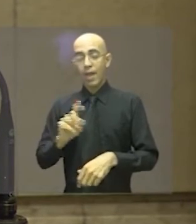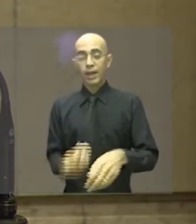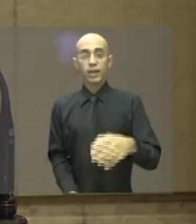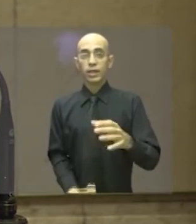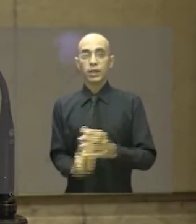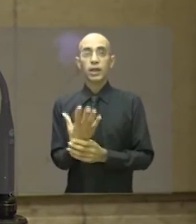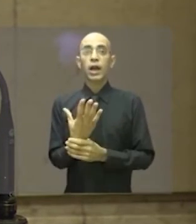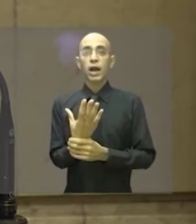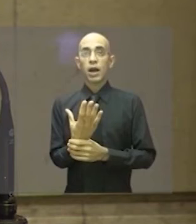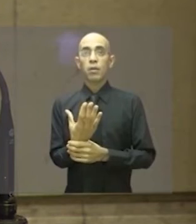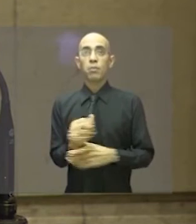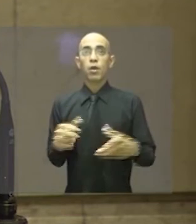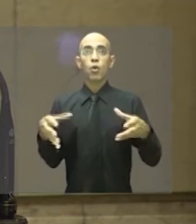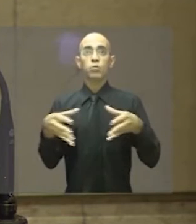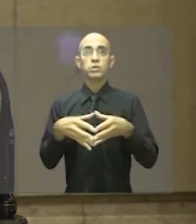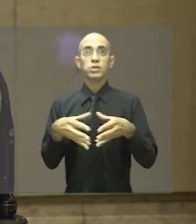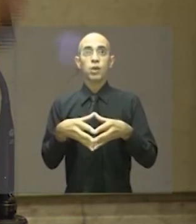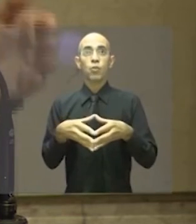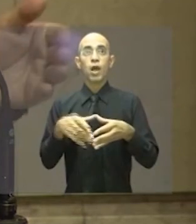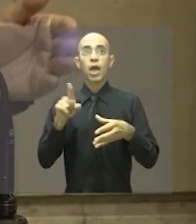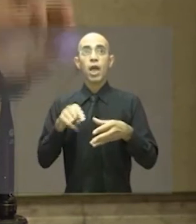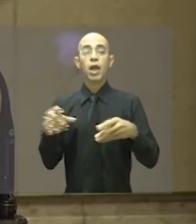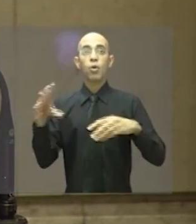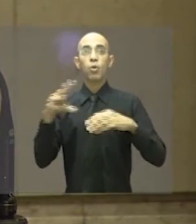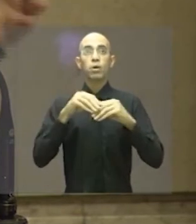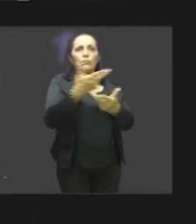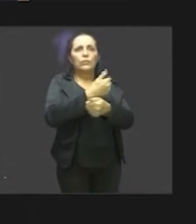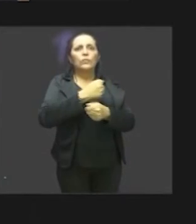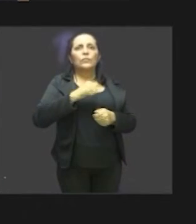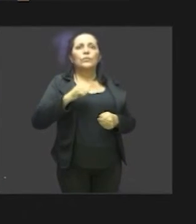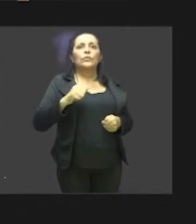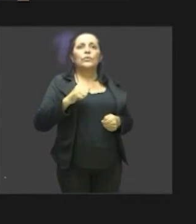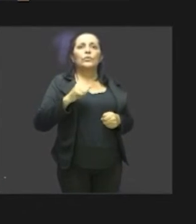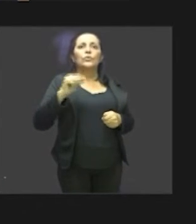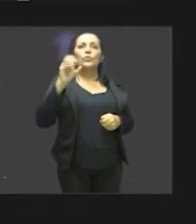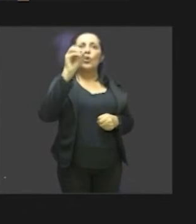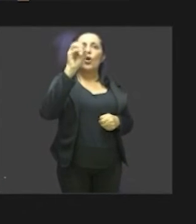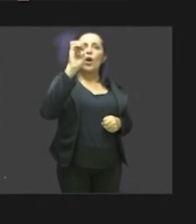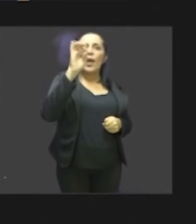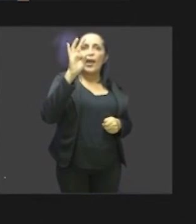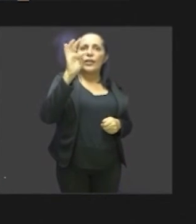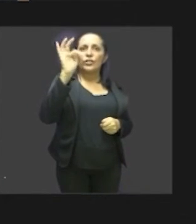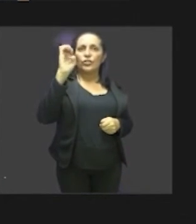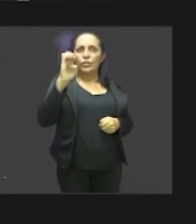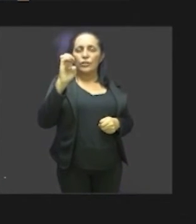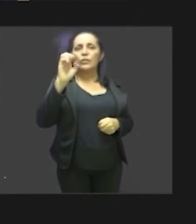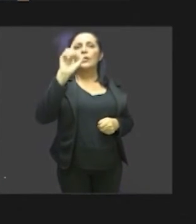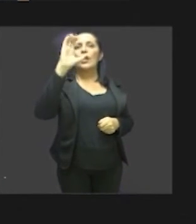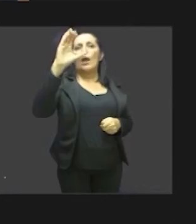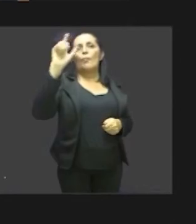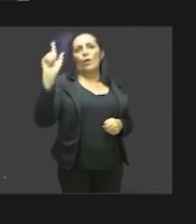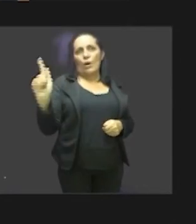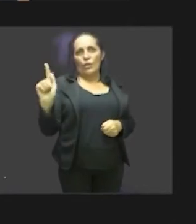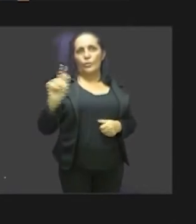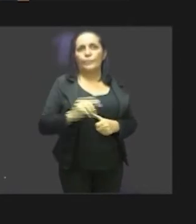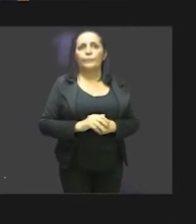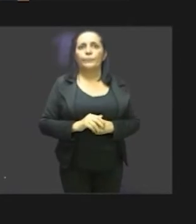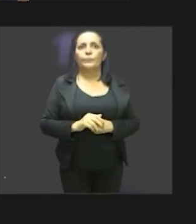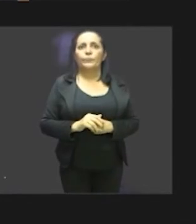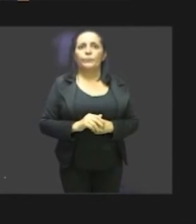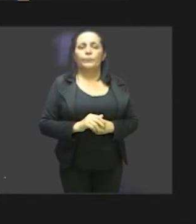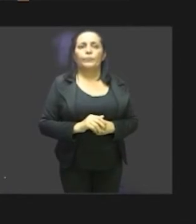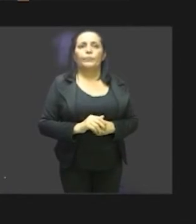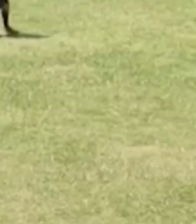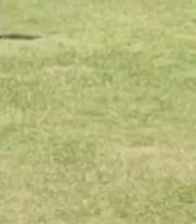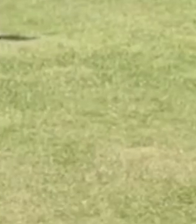uma nova comissão, só vai adicionar o termo eventos. Também aprovado em primeira discussão o projeto de lei de autoria